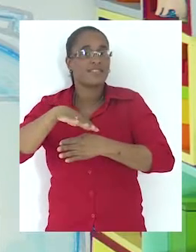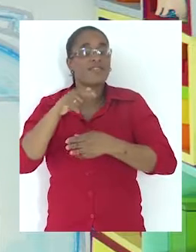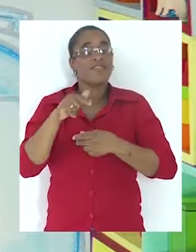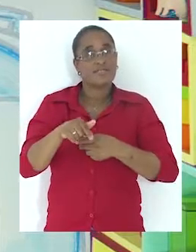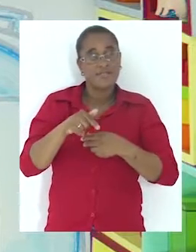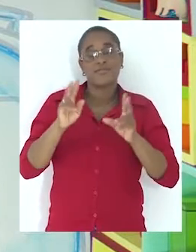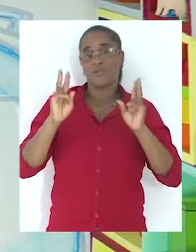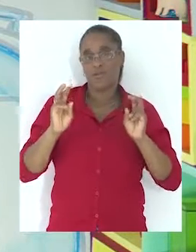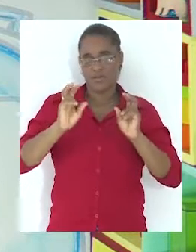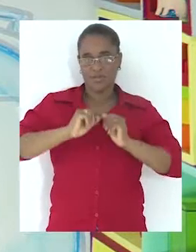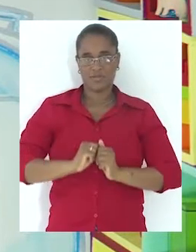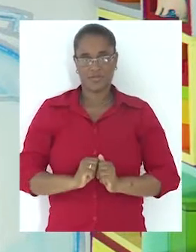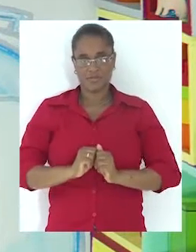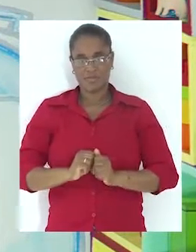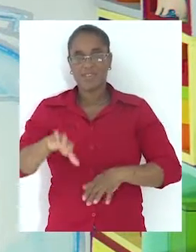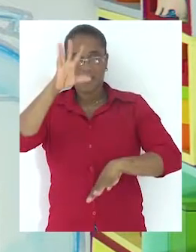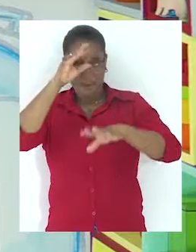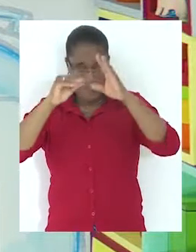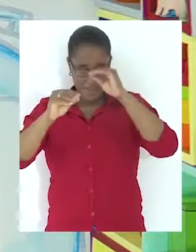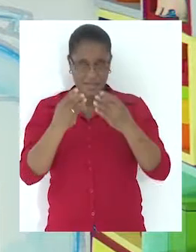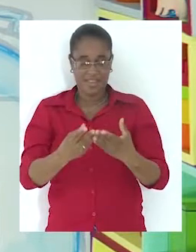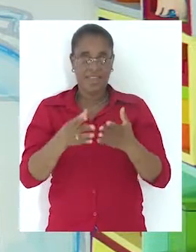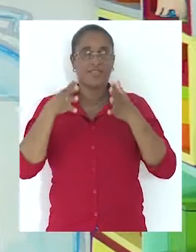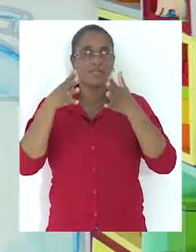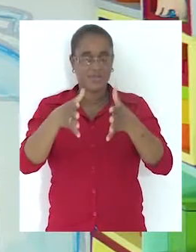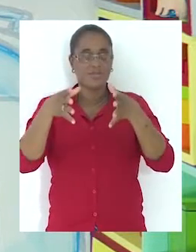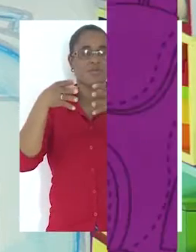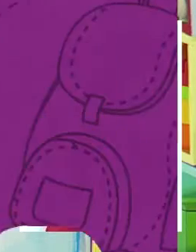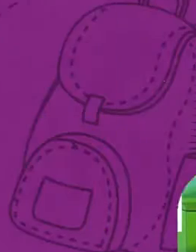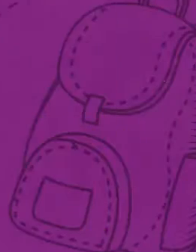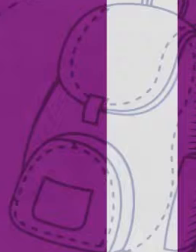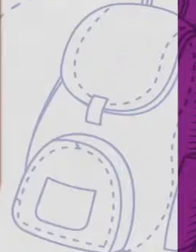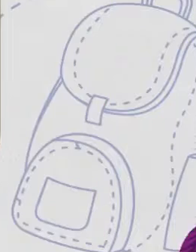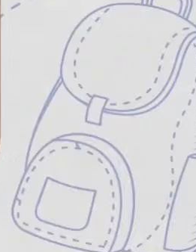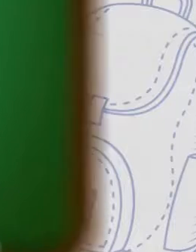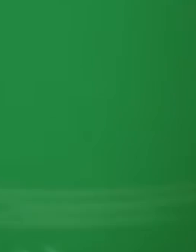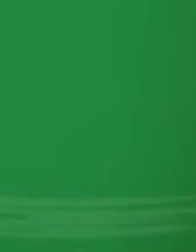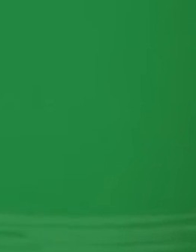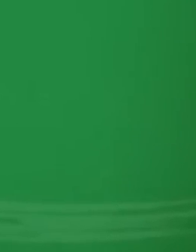neste contexto de aprendizagens colaborativas.